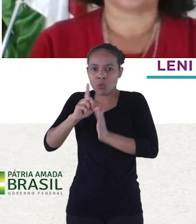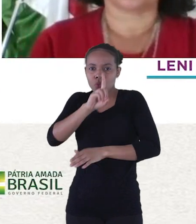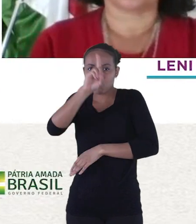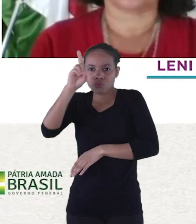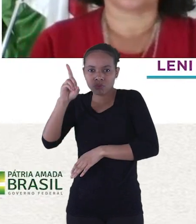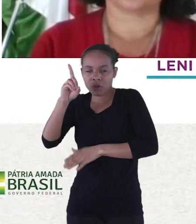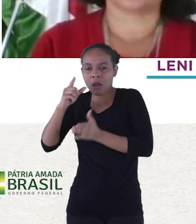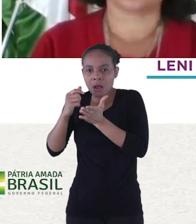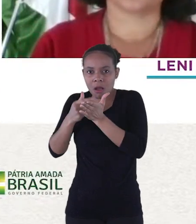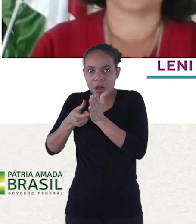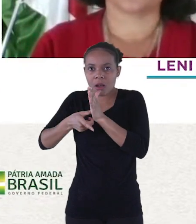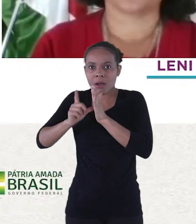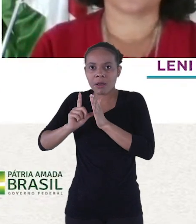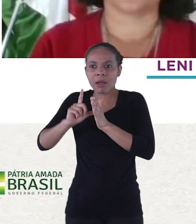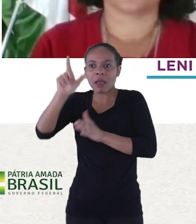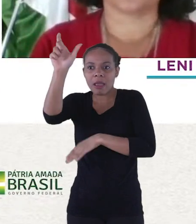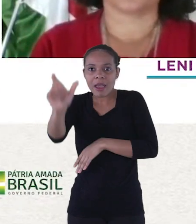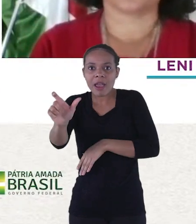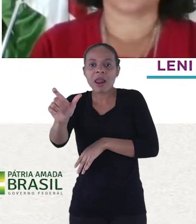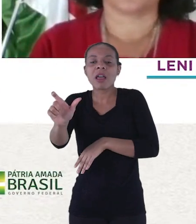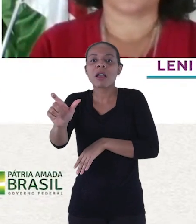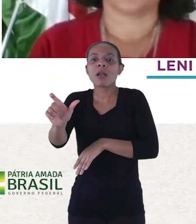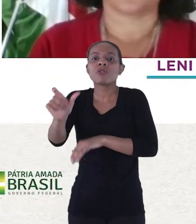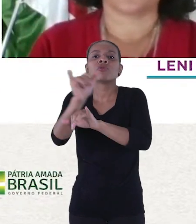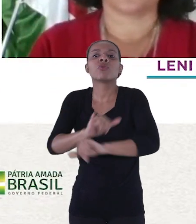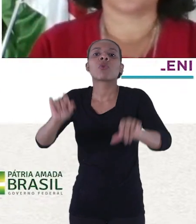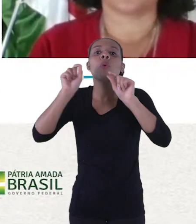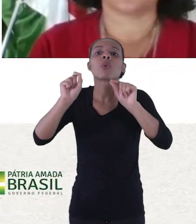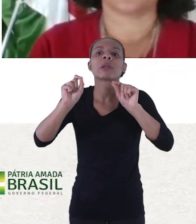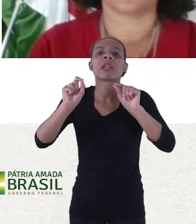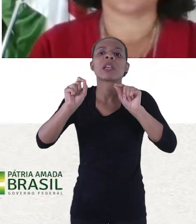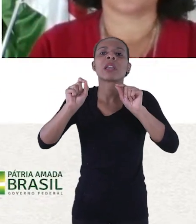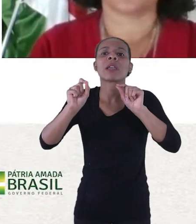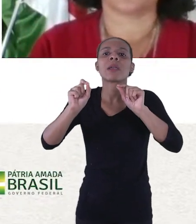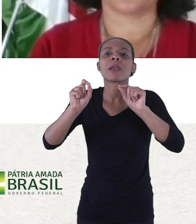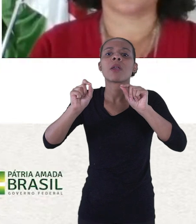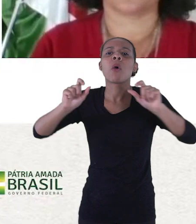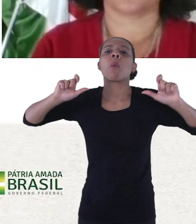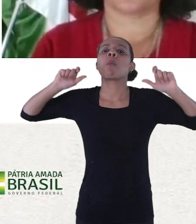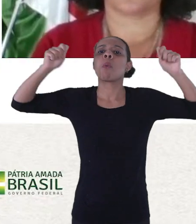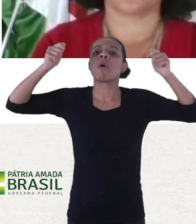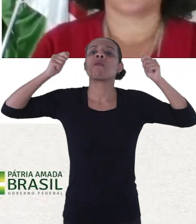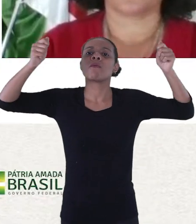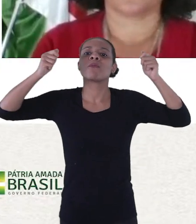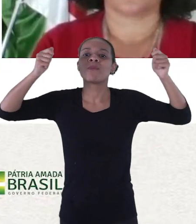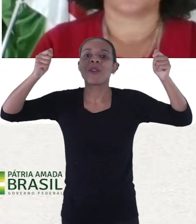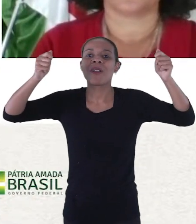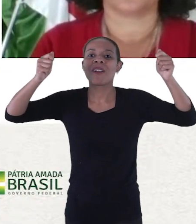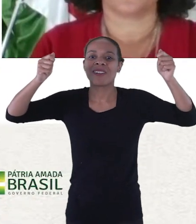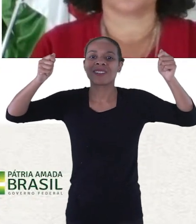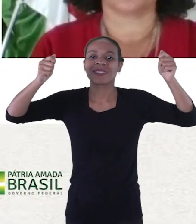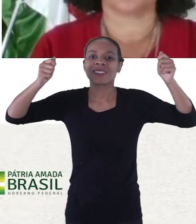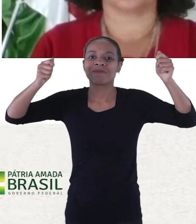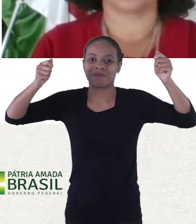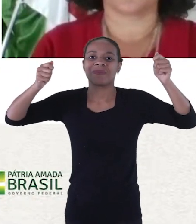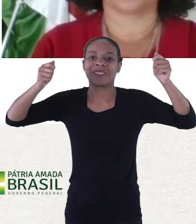Hora, na edição do Paraná, apoiando as reformas de base do João Goulart, que era amigo dela pessoal. E